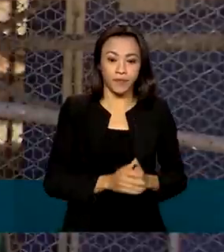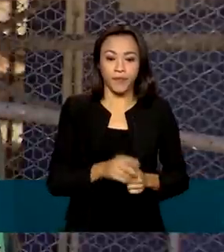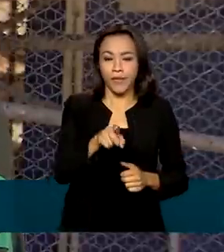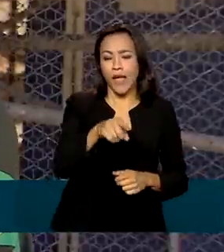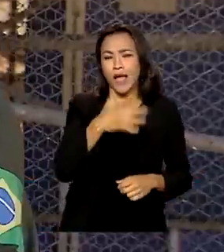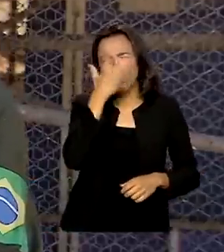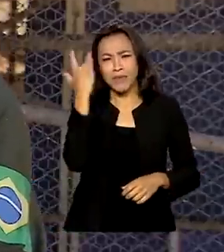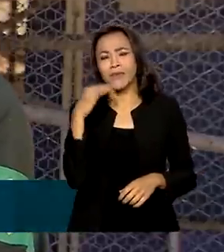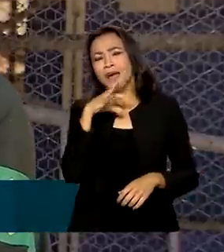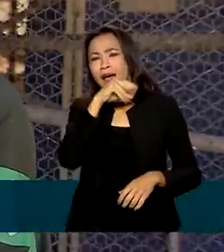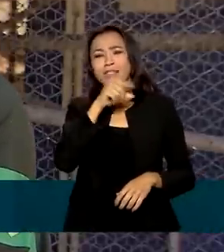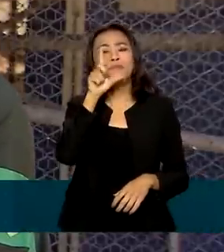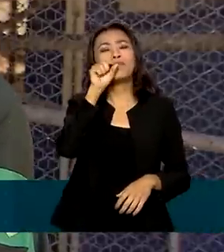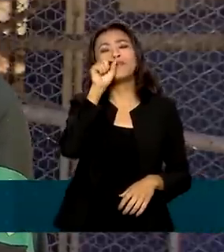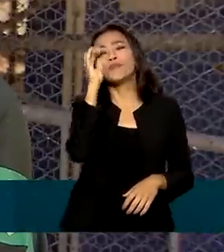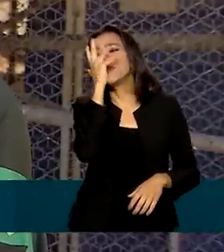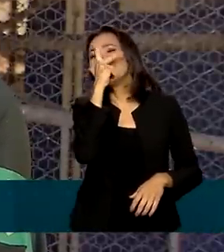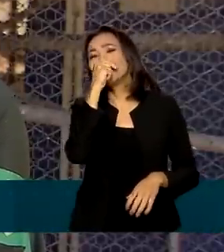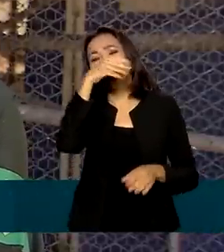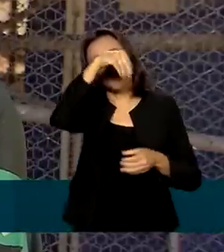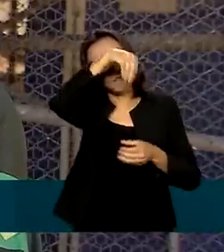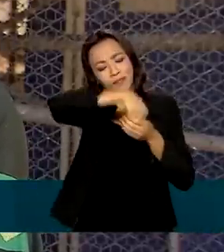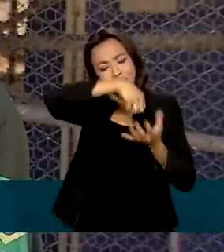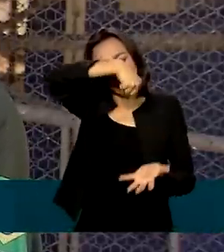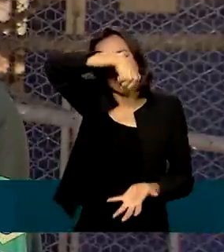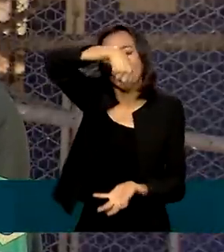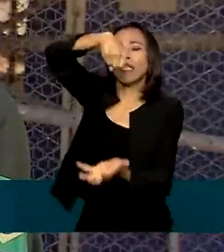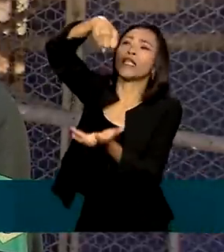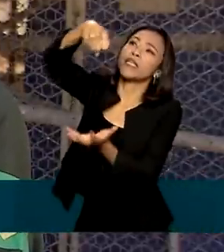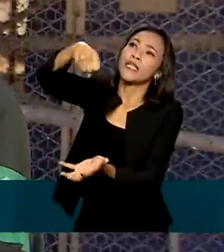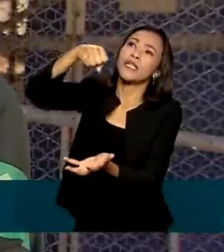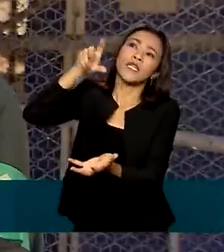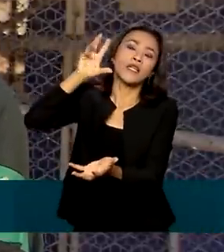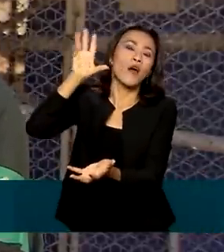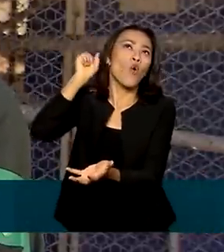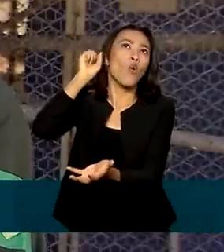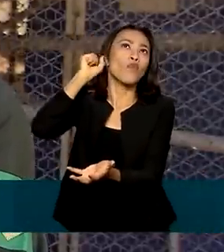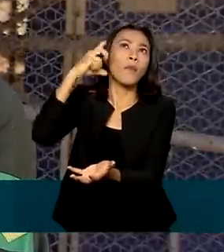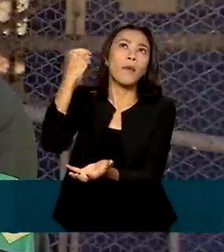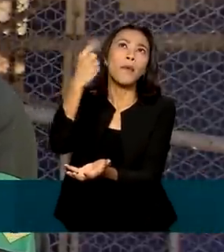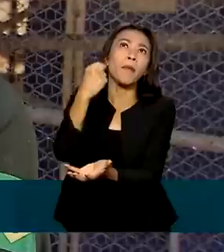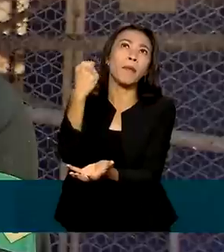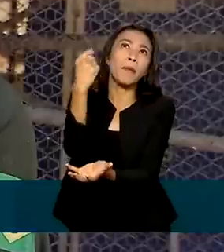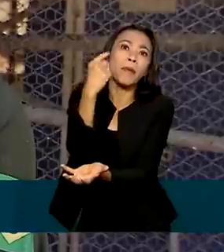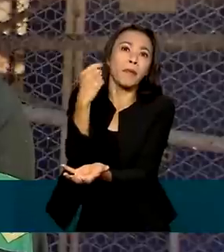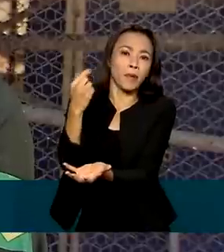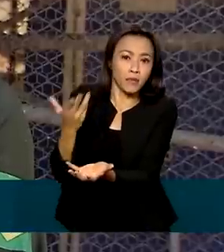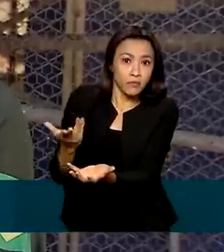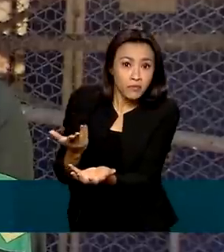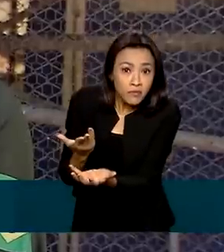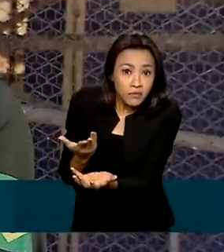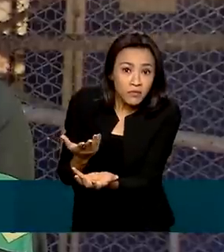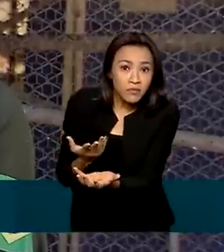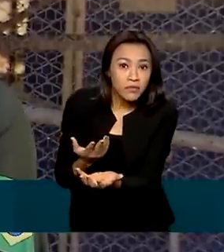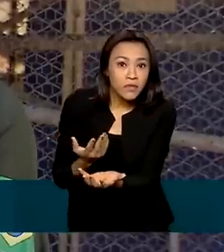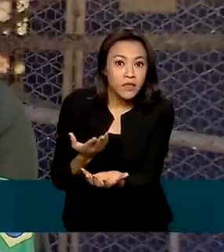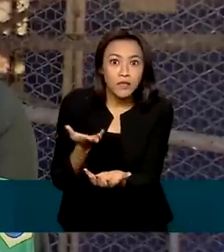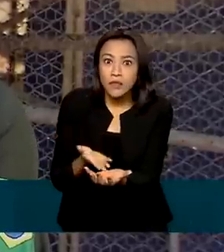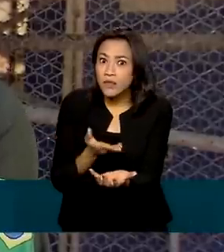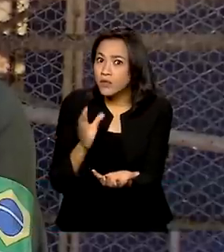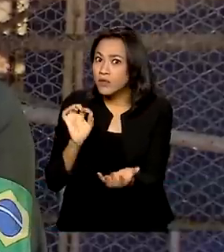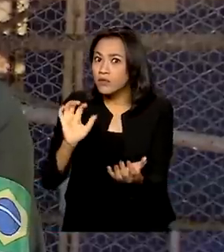pessoas acham bonitinho teu canário na gaiola gostam do campo dele né E além disso eu tenho uma prática